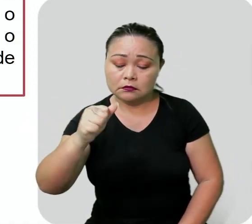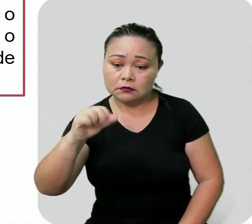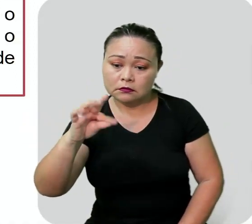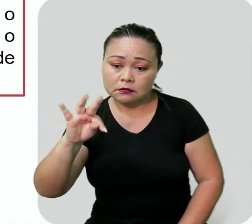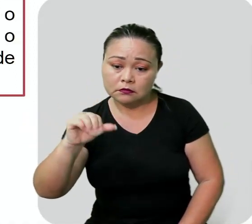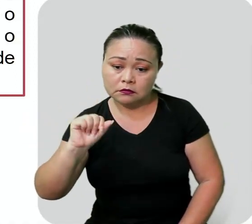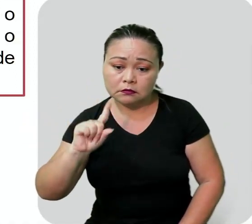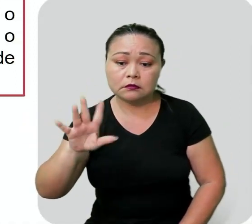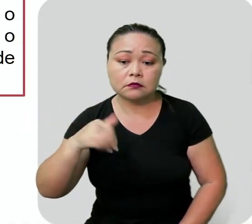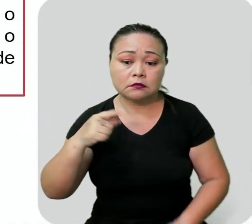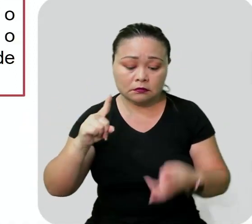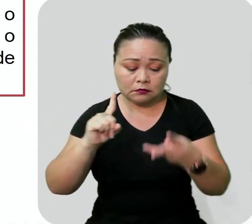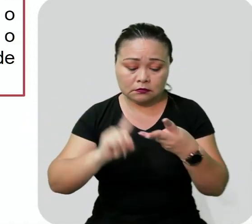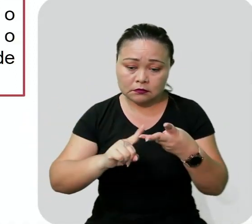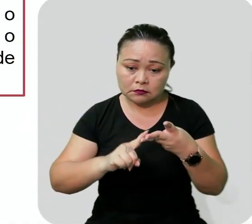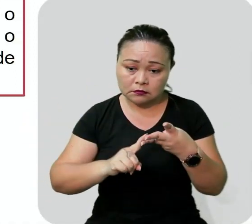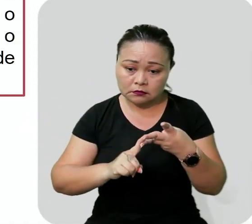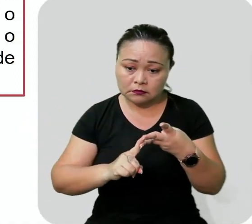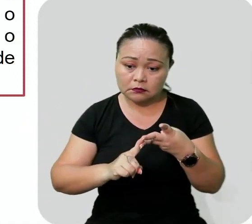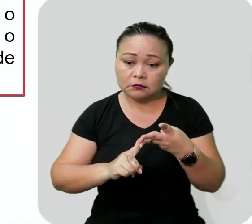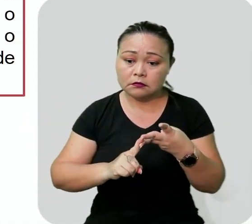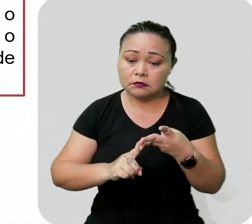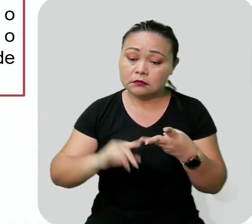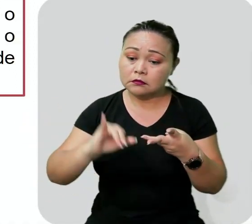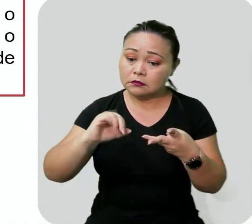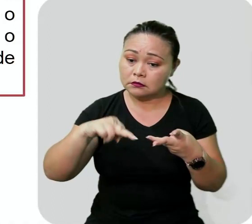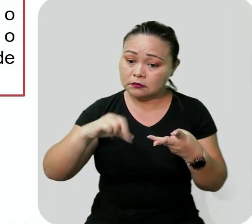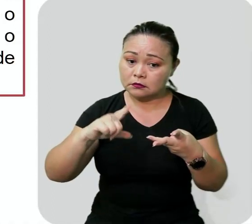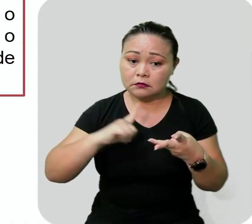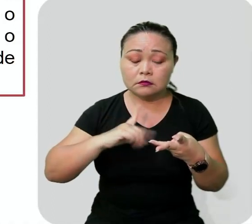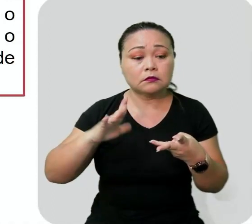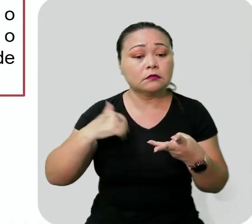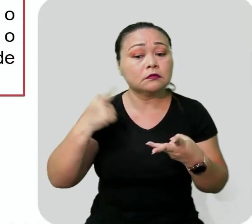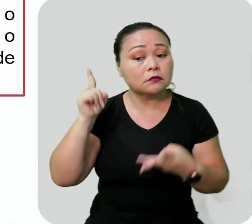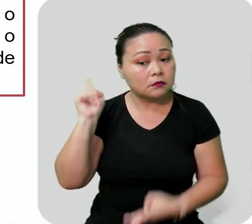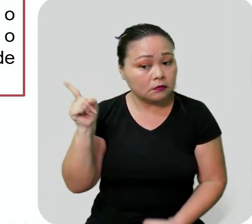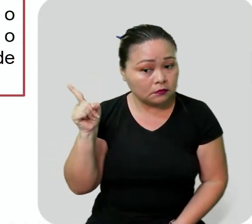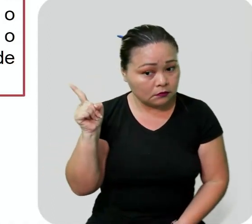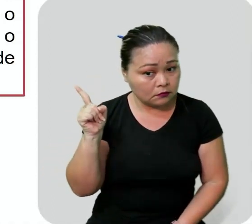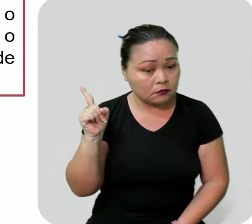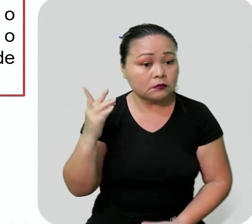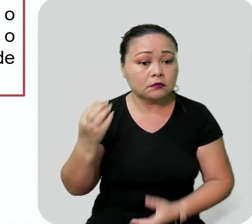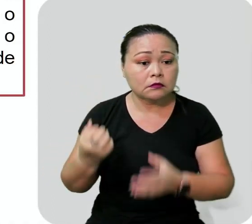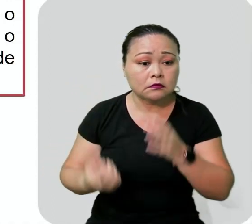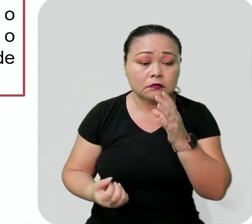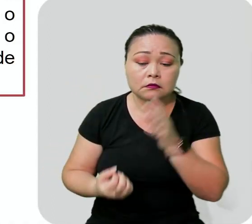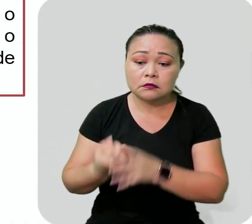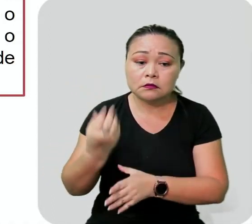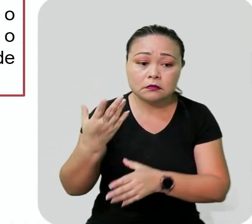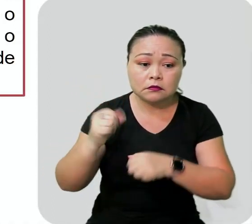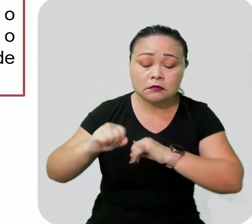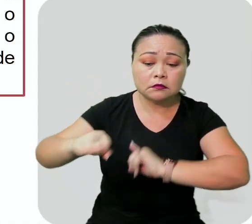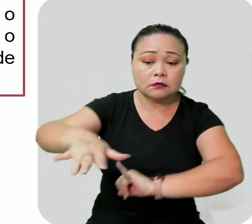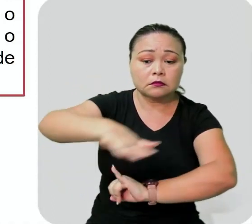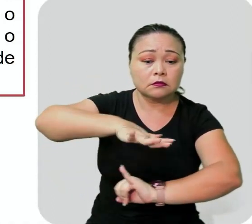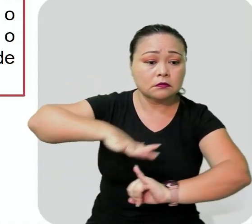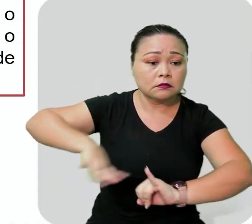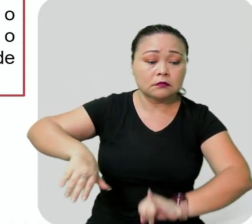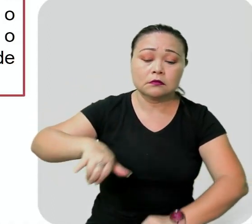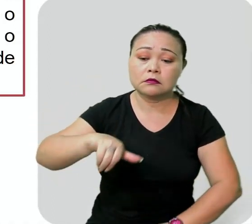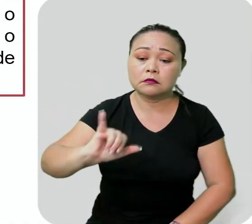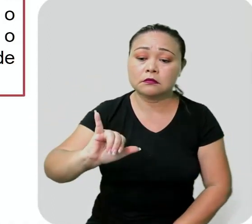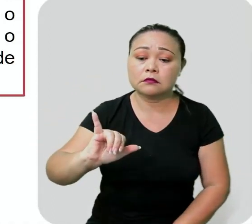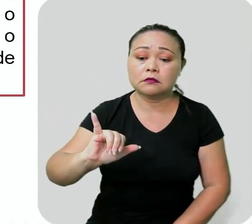certo? Bom, a civilização maia se desenvolveu na península de Yucatán, na